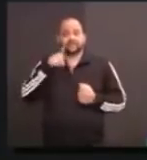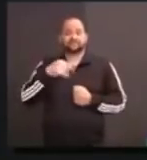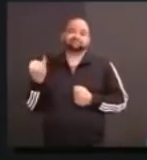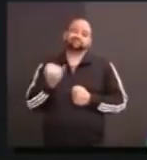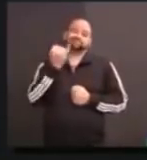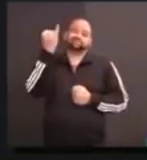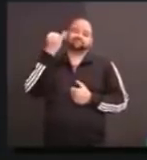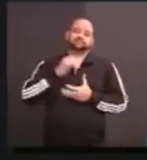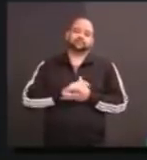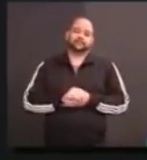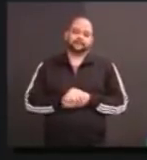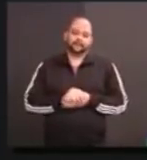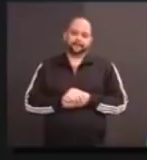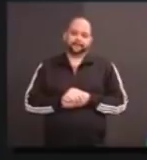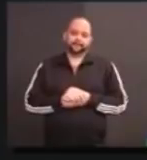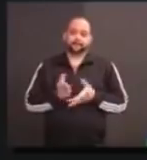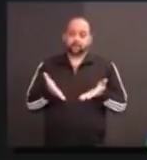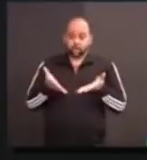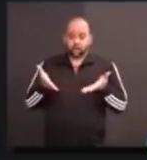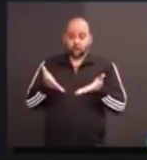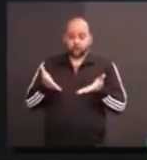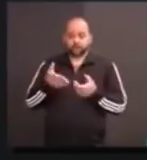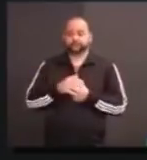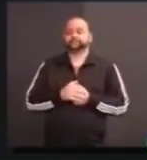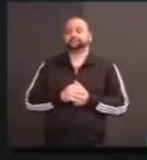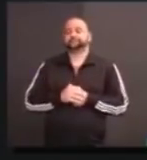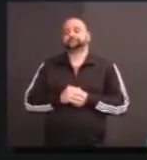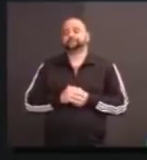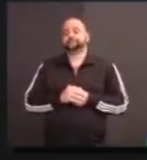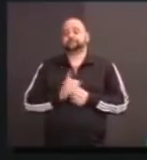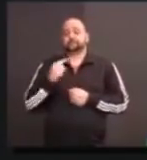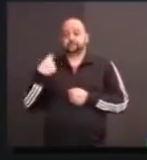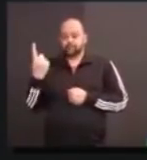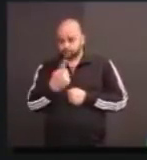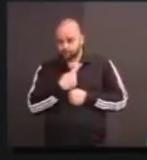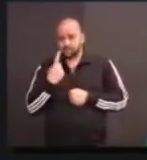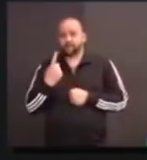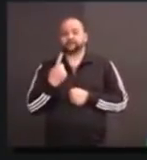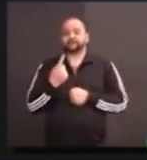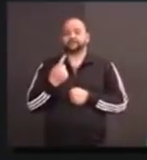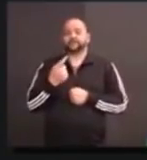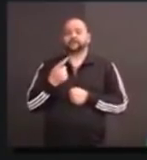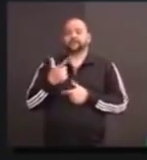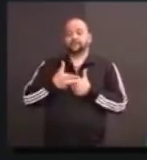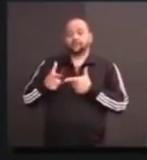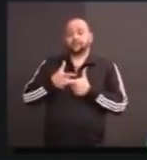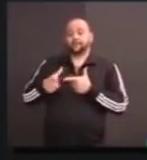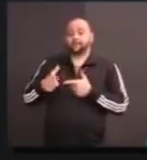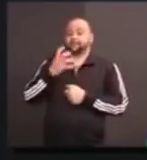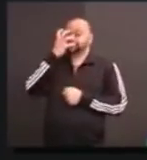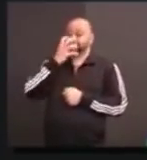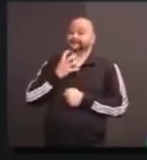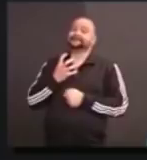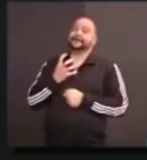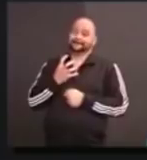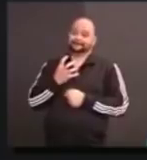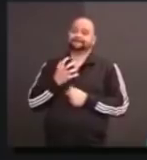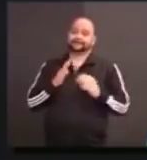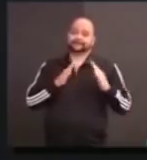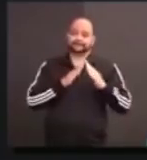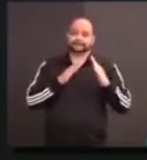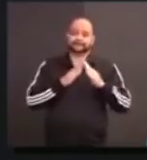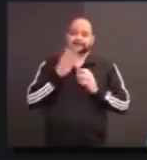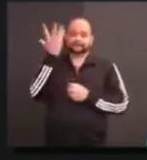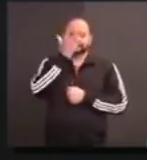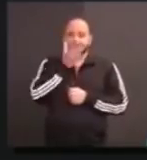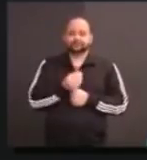importante. E hoje em dia, nós estamos tendo um problema muito sério nas casas espíritas,